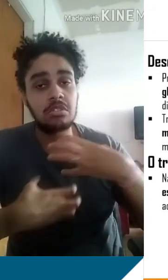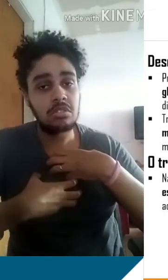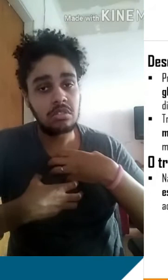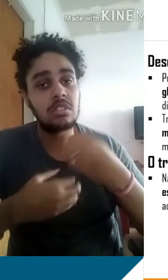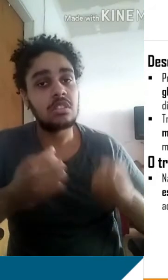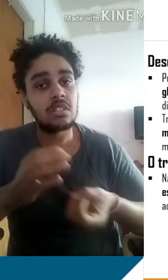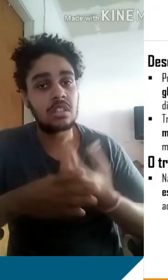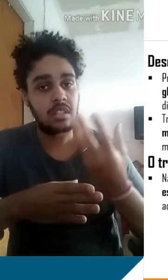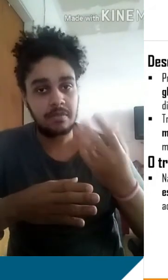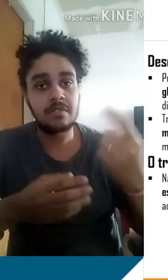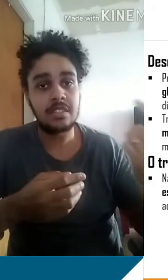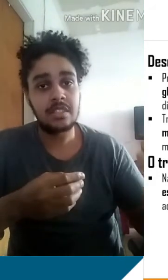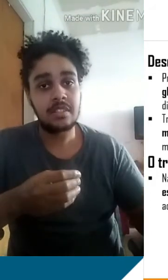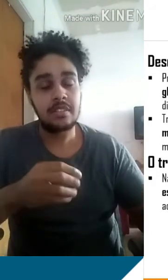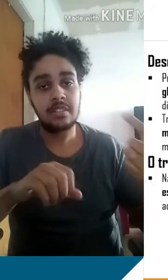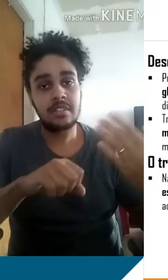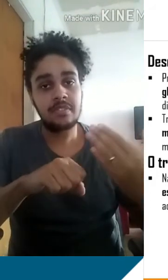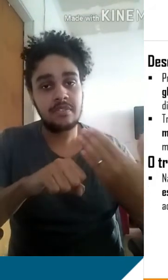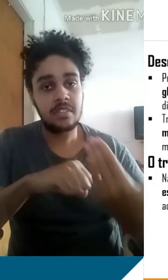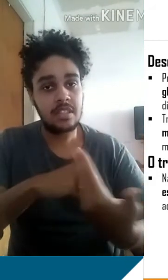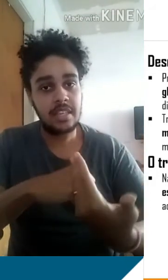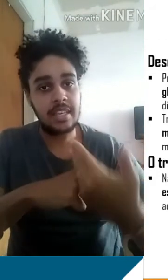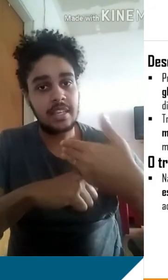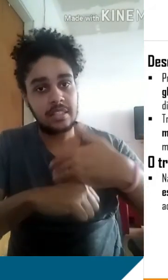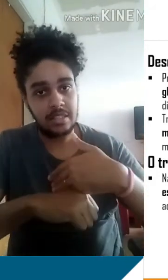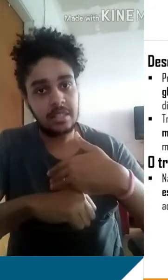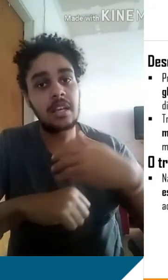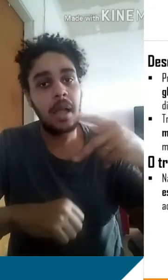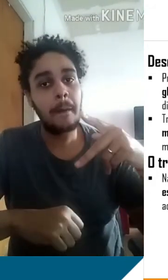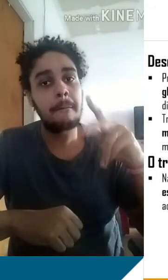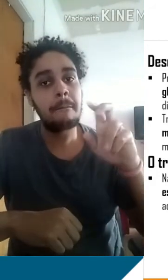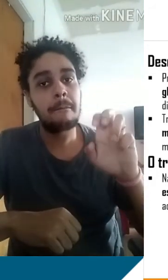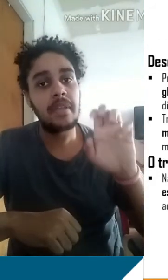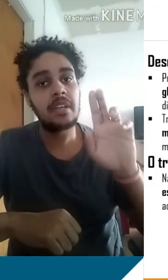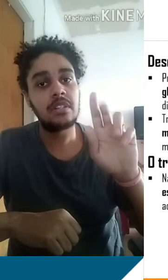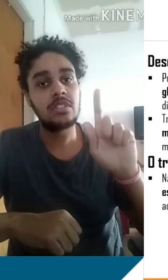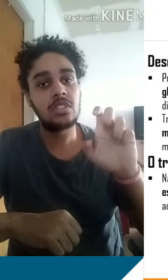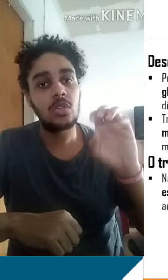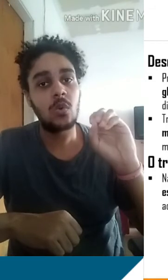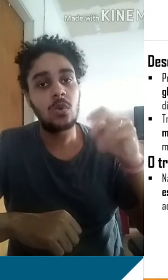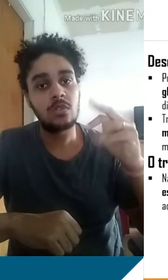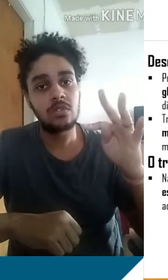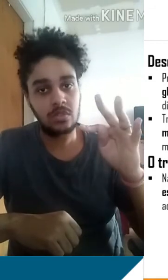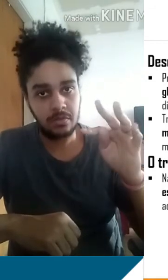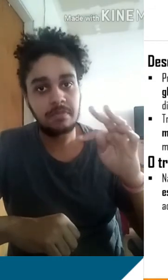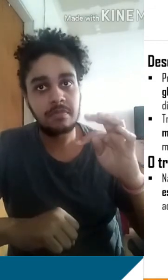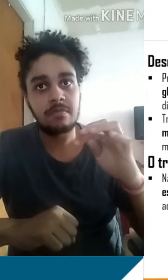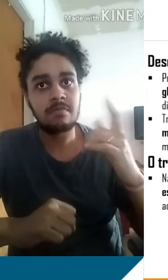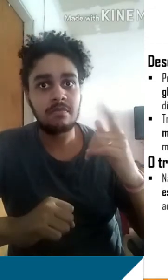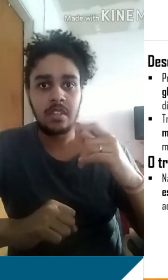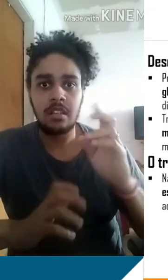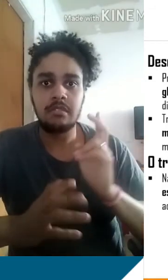localidade. E a Peugeot Citroën, ela é aquele papo de sempre, ela promete geração de empregos, de infraestrutura,